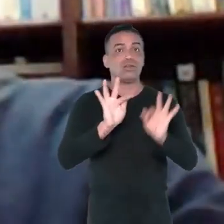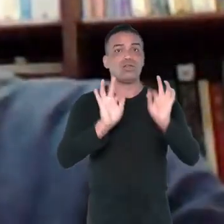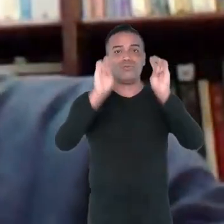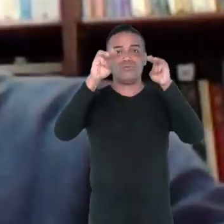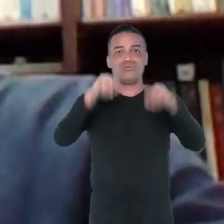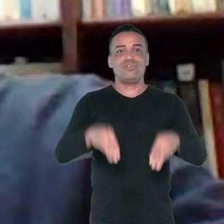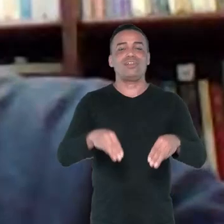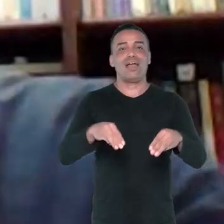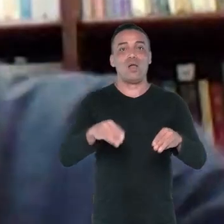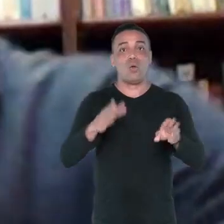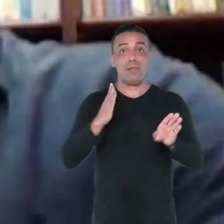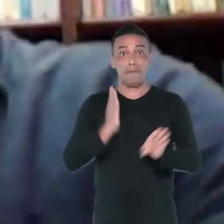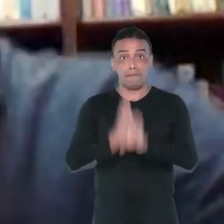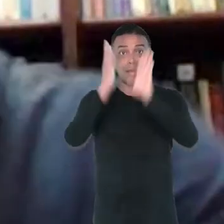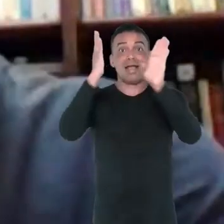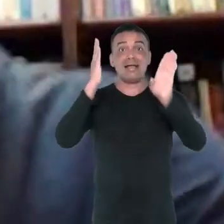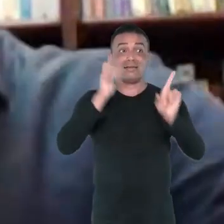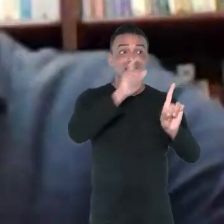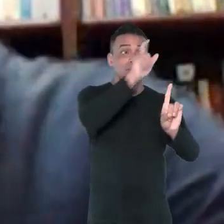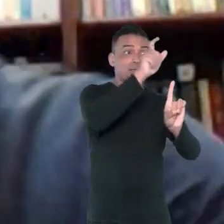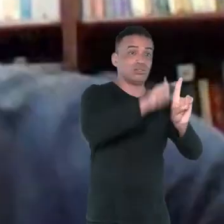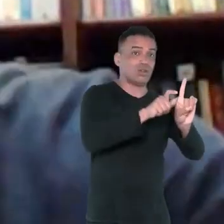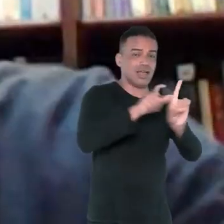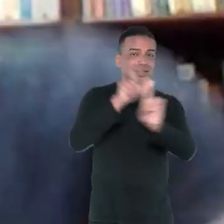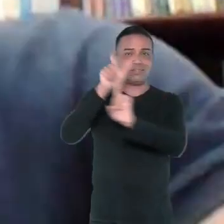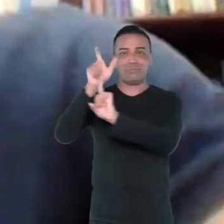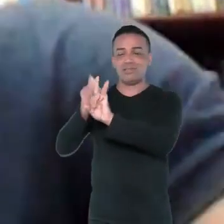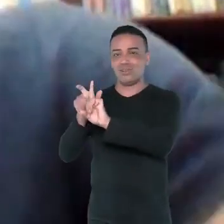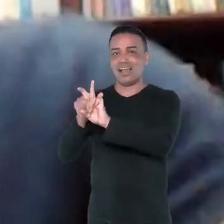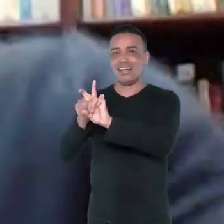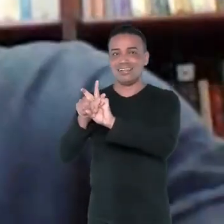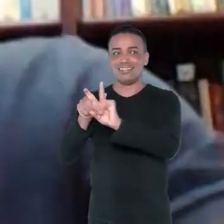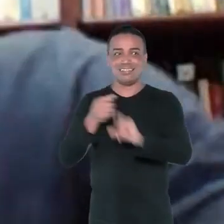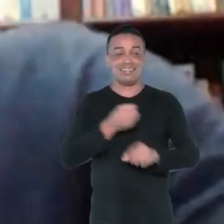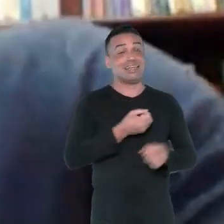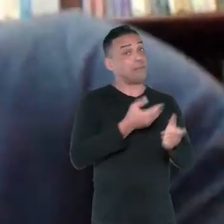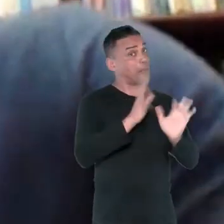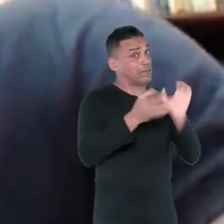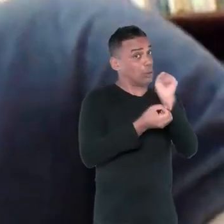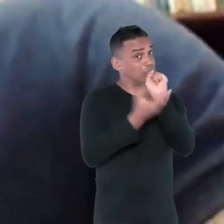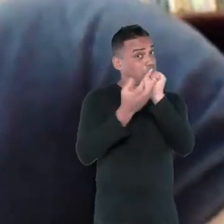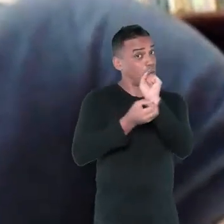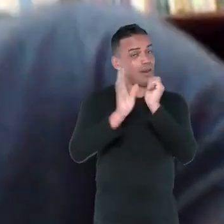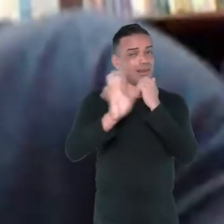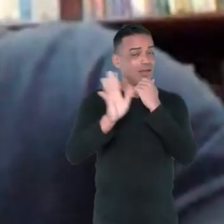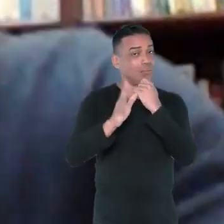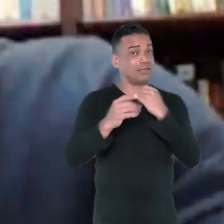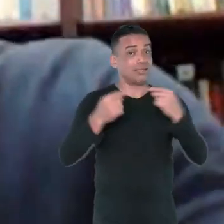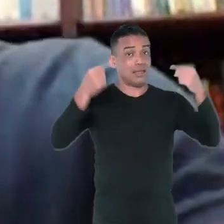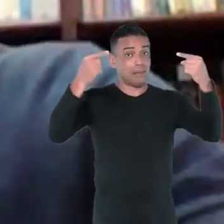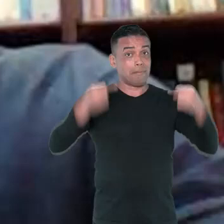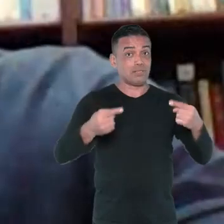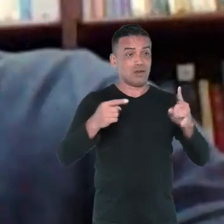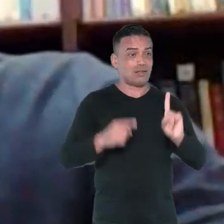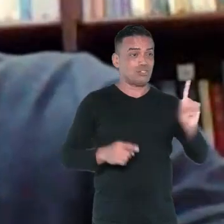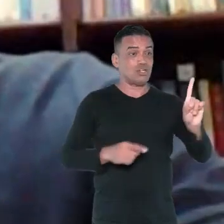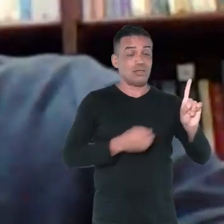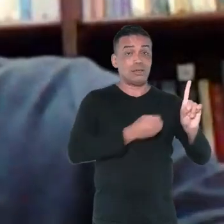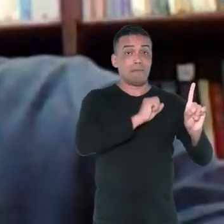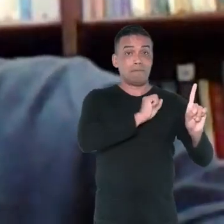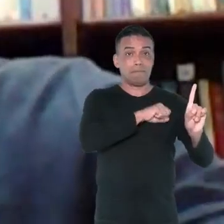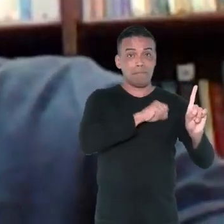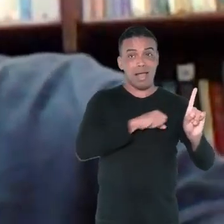final do embate dos dois personagens, né, sem querer dar spoiler aqui, mas o embate dos dois